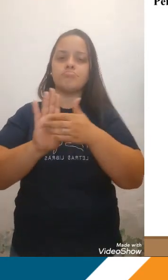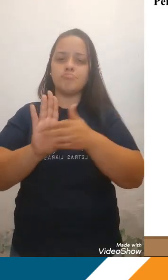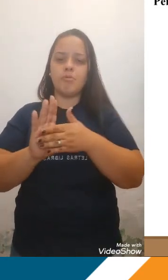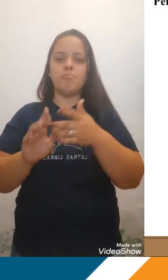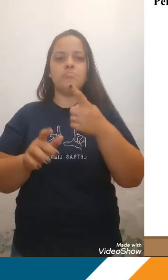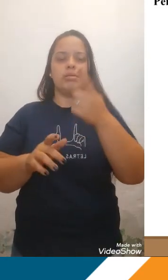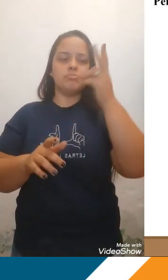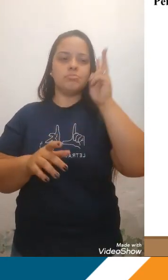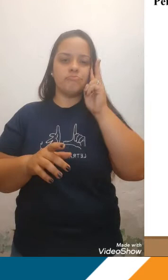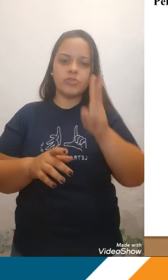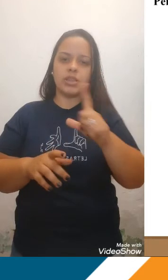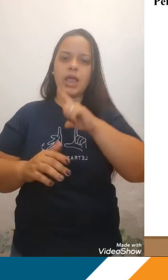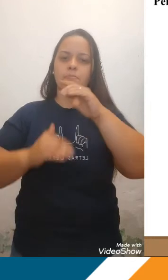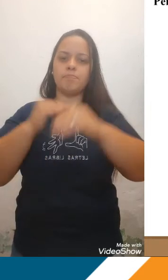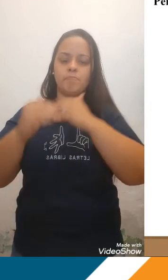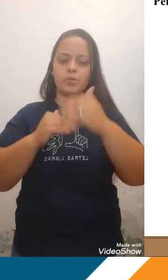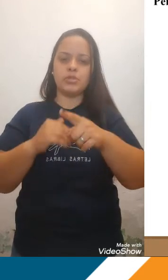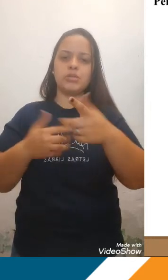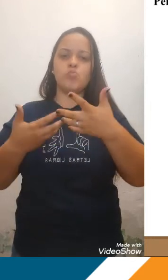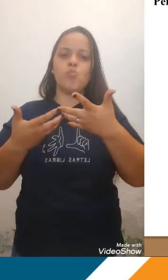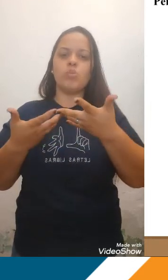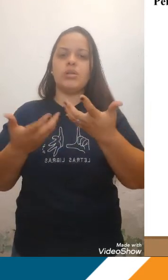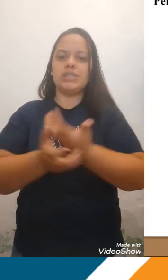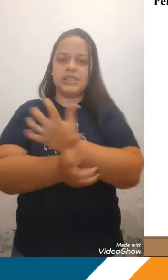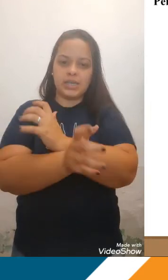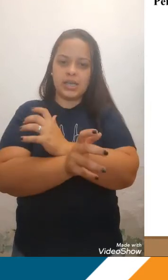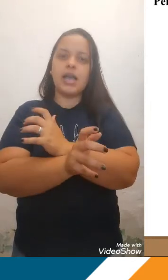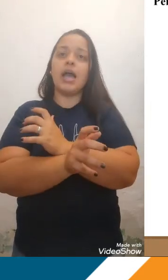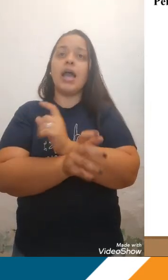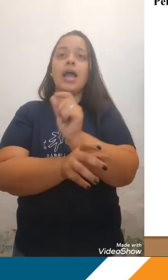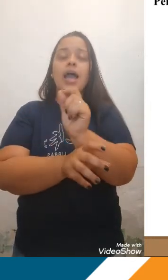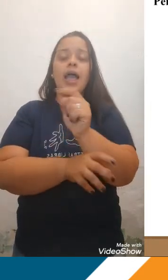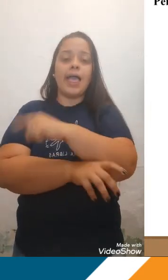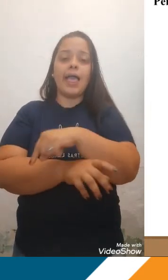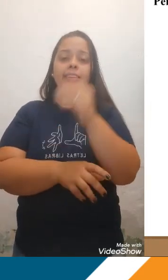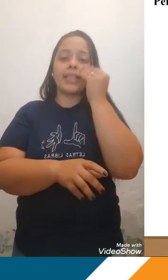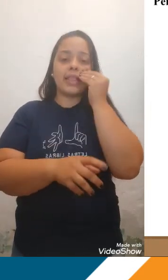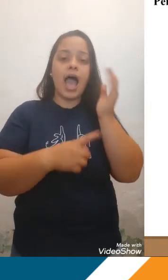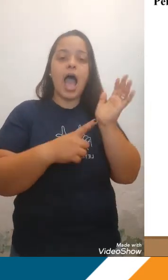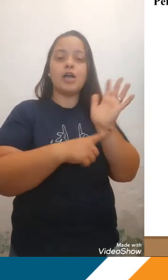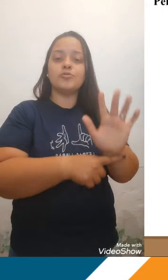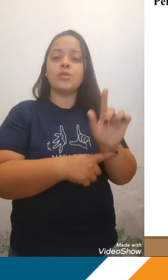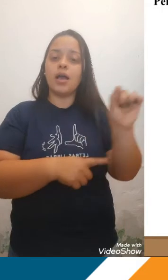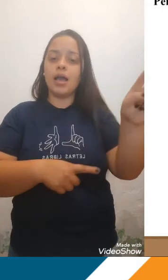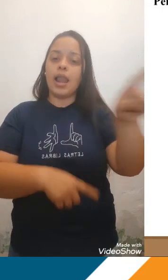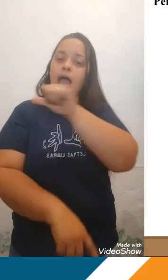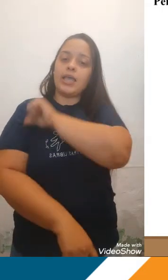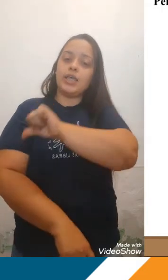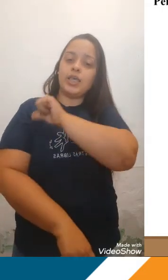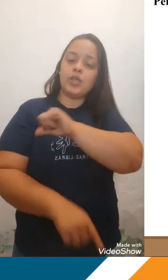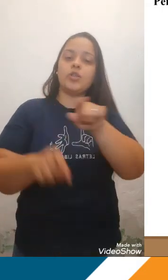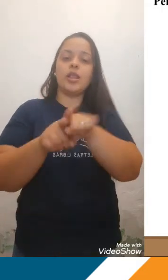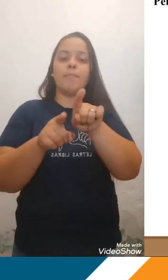seca que foram agravados pelo aumento dos impostos para custear a corte no Rio de Janeiro e os gastos com as